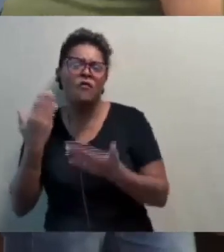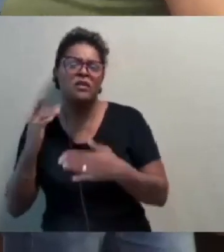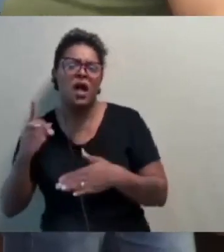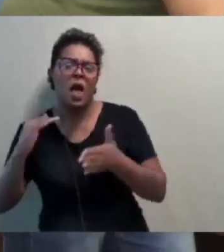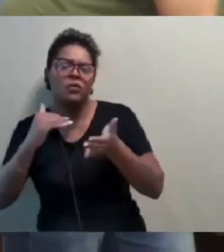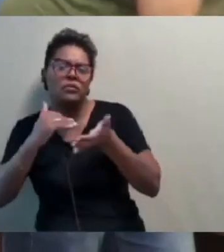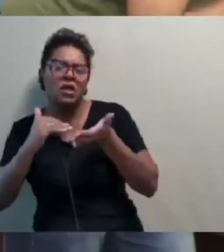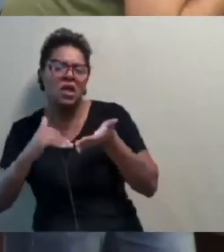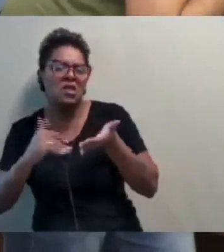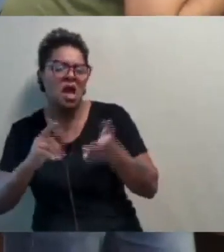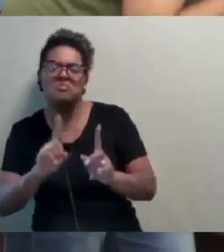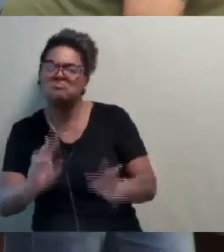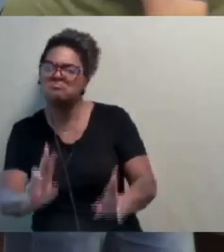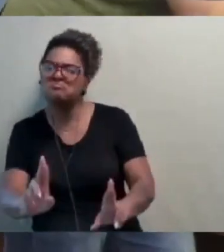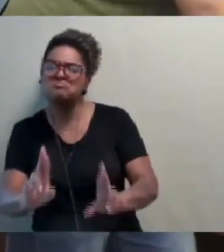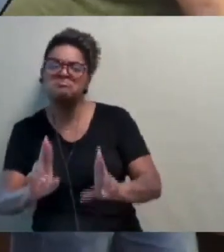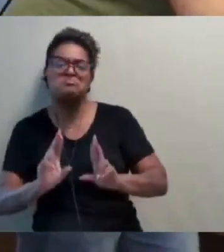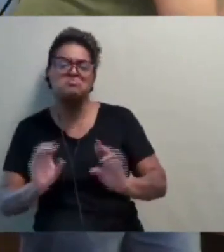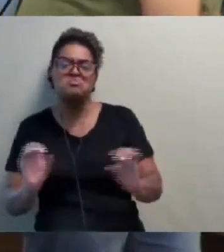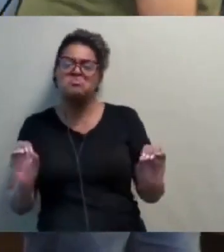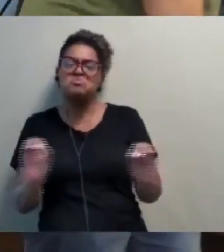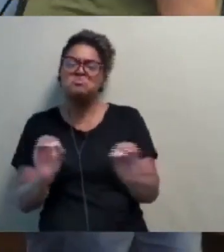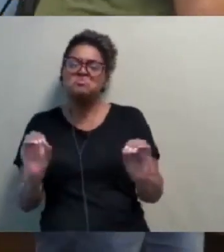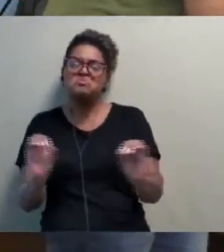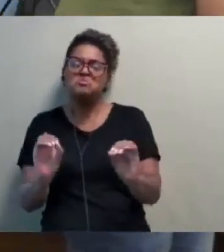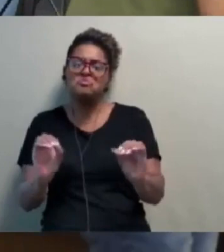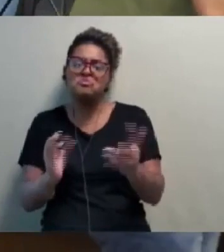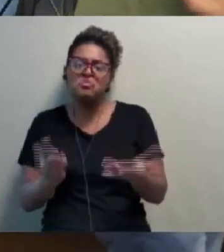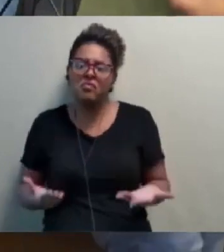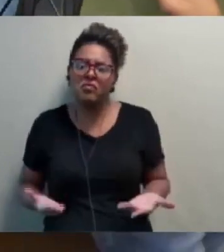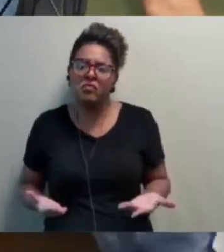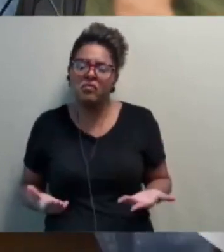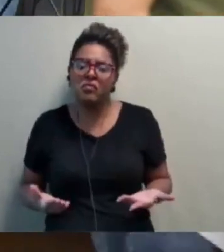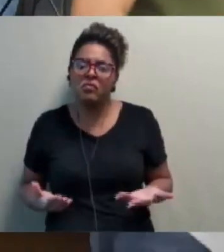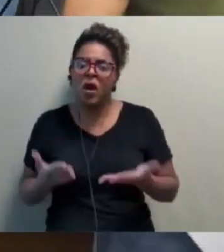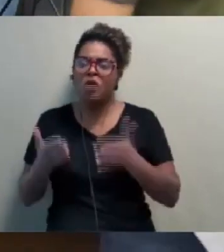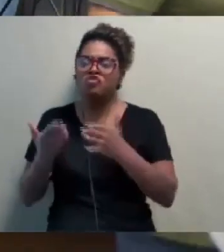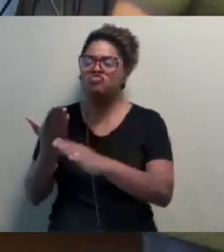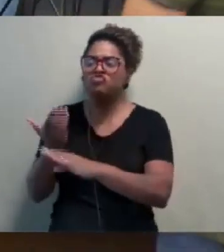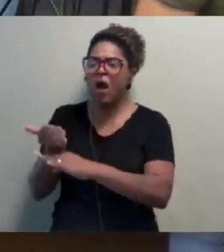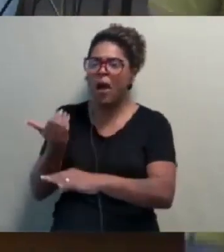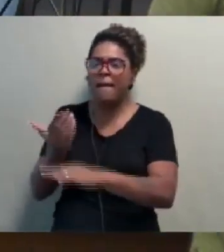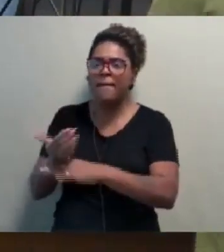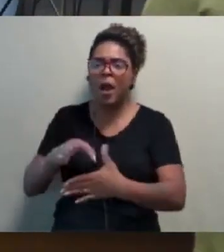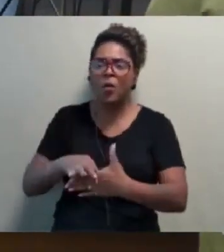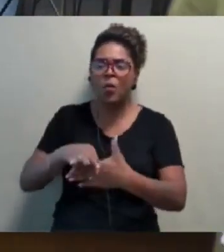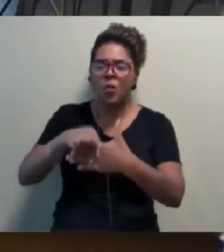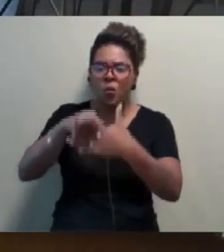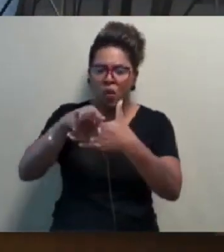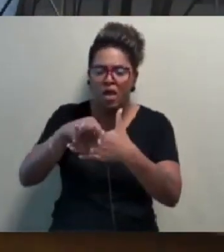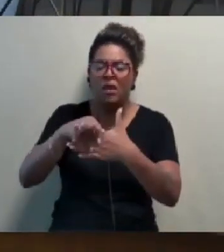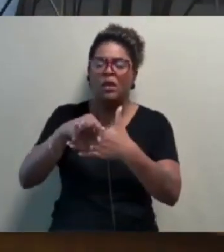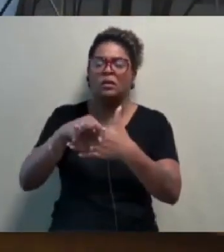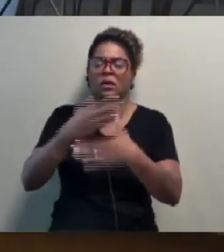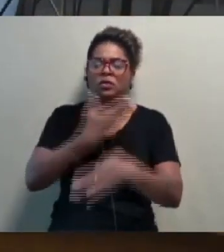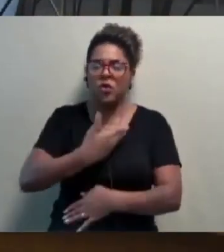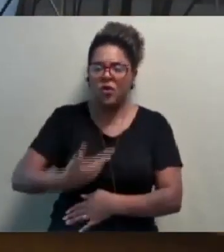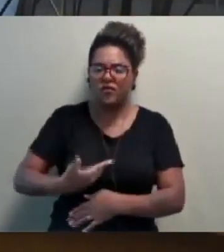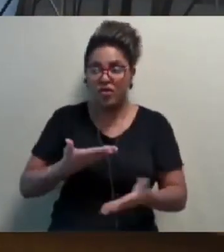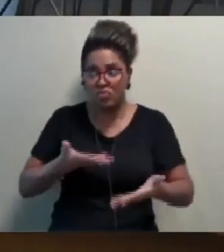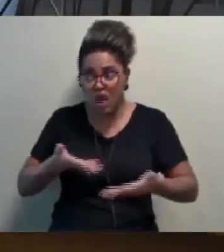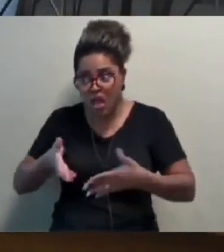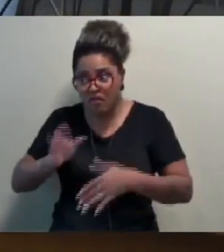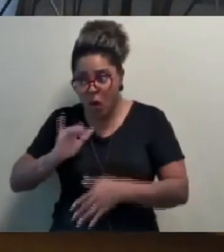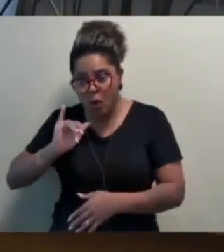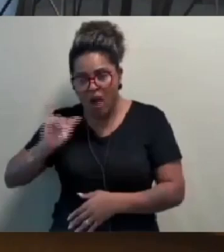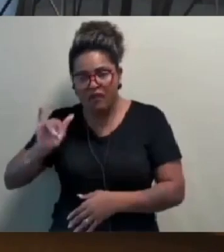responderam. Fiz com que o líder de governo imediário, ele levou meu recado, mas até agora também não me responderam.